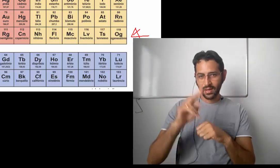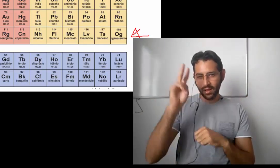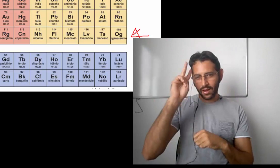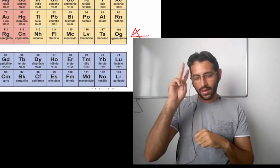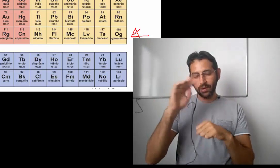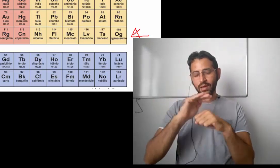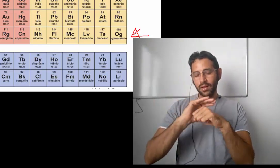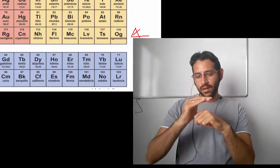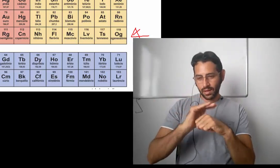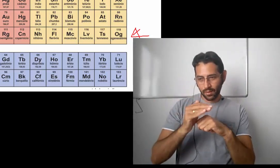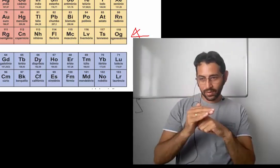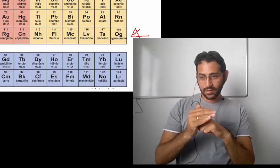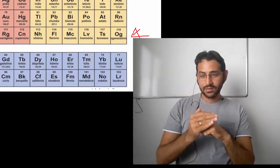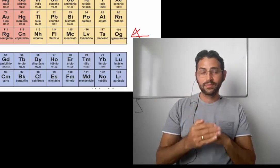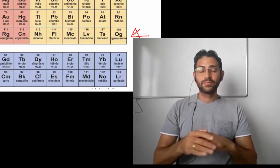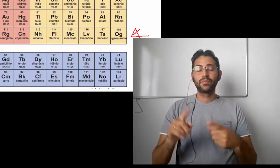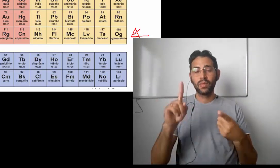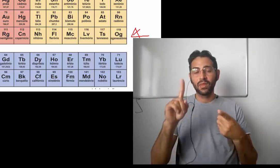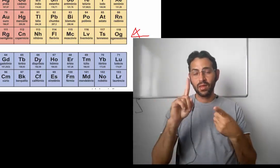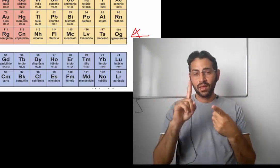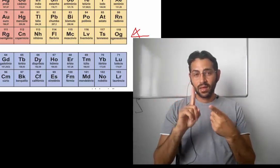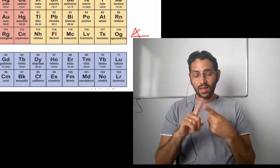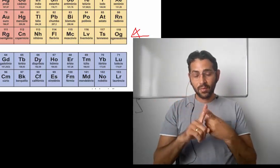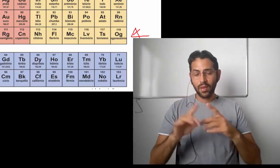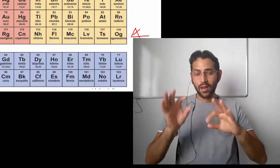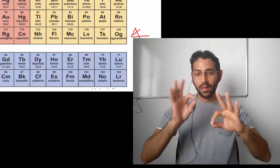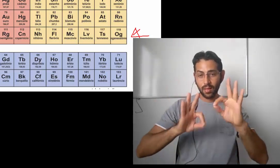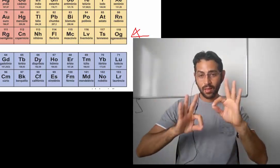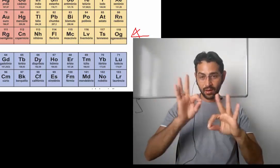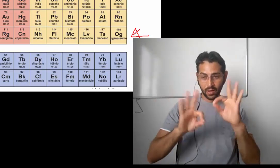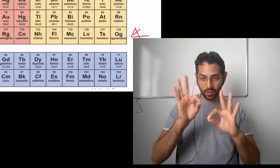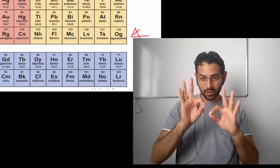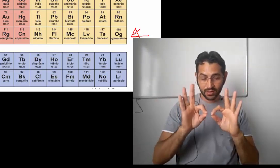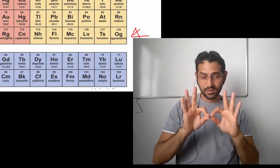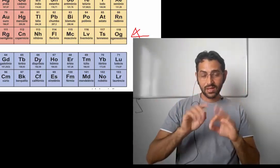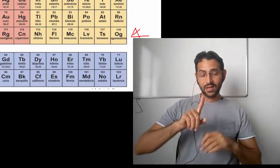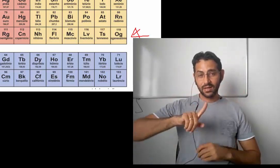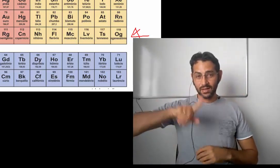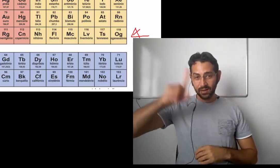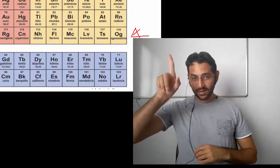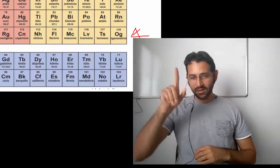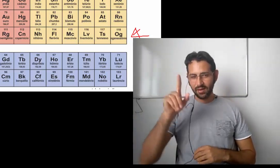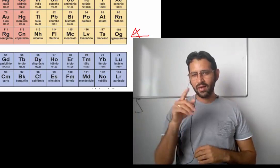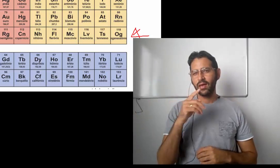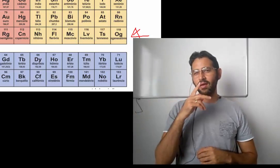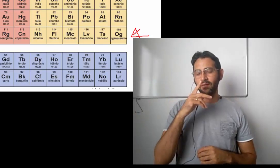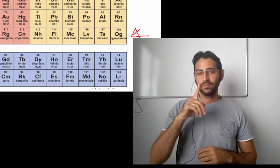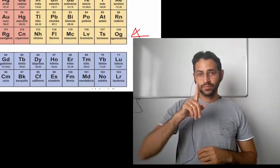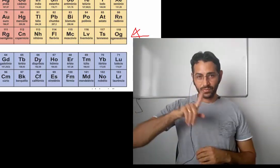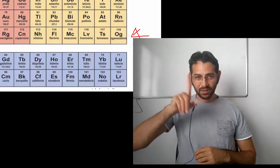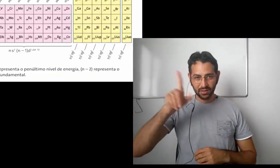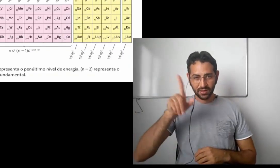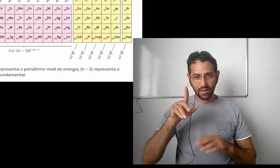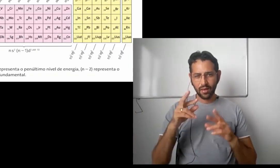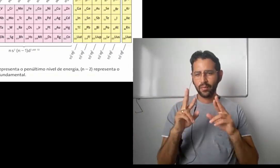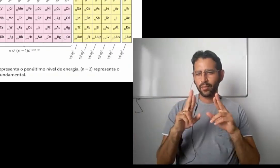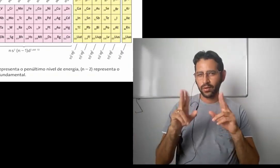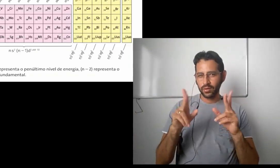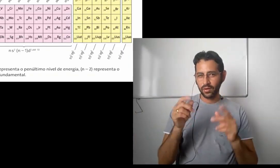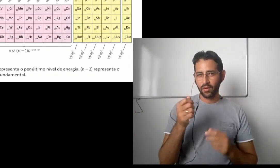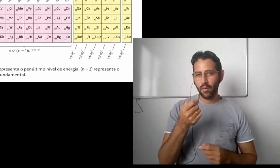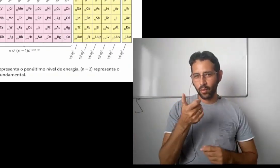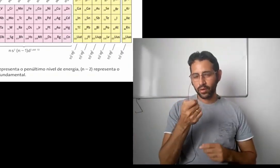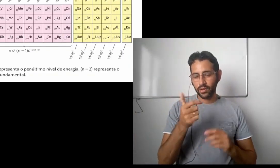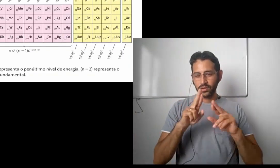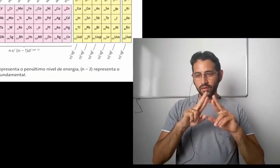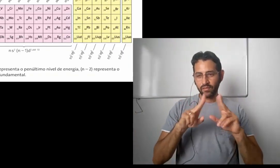E também a tabela periódica, pessoal, ela está organizada de acordo com características dos elementos. Como assim, professor?